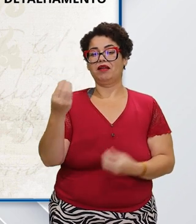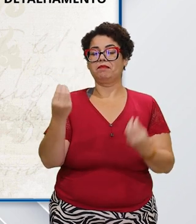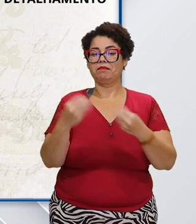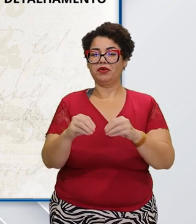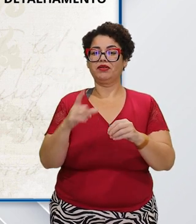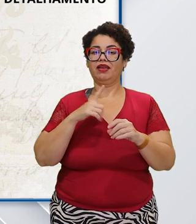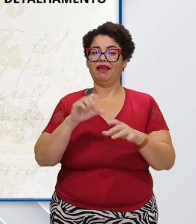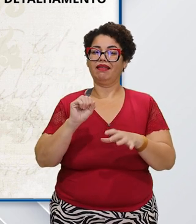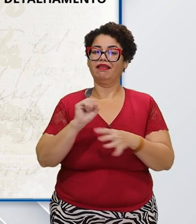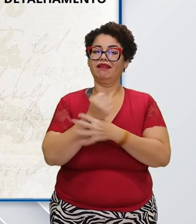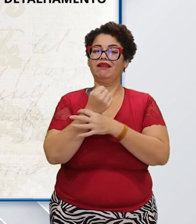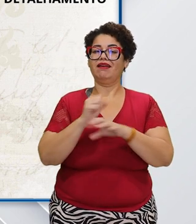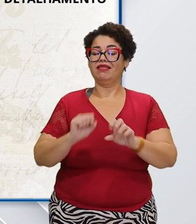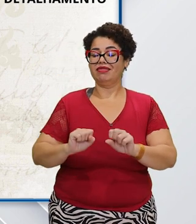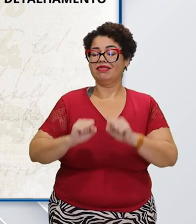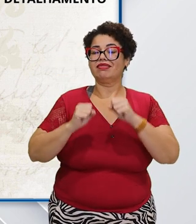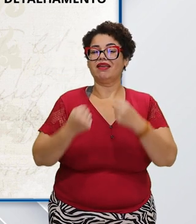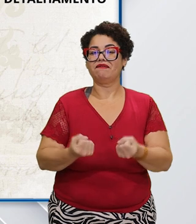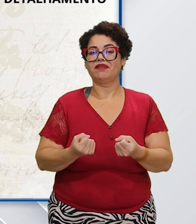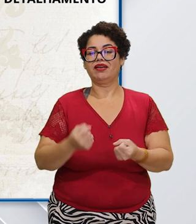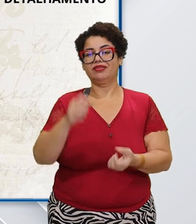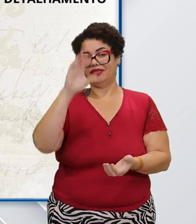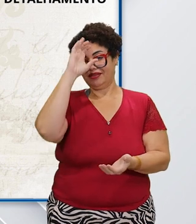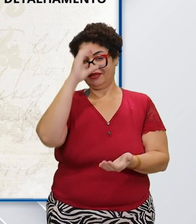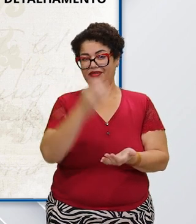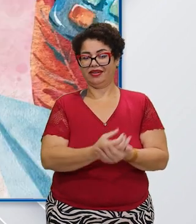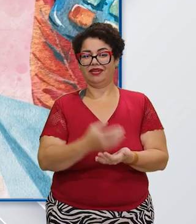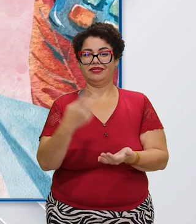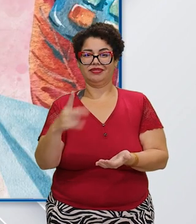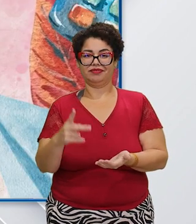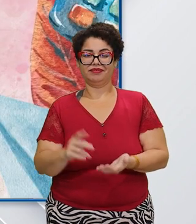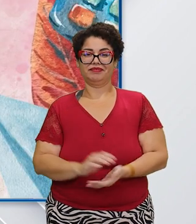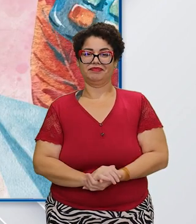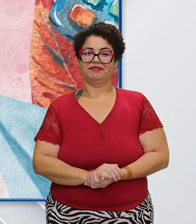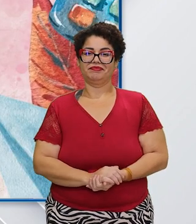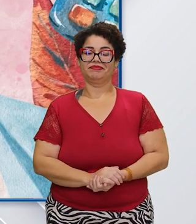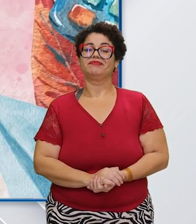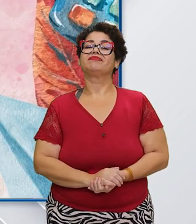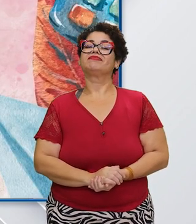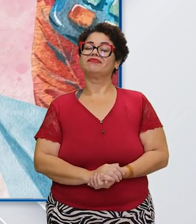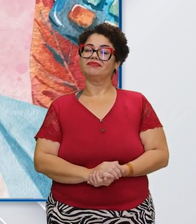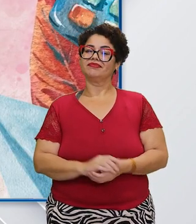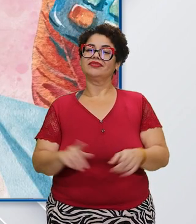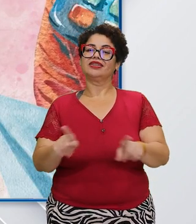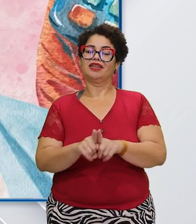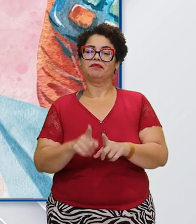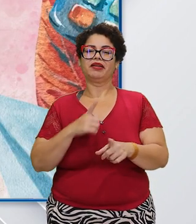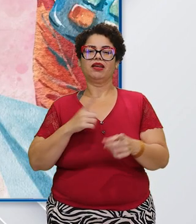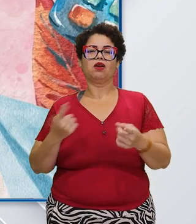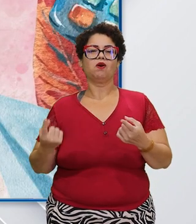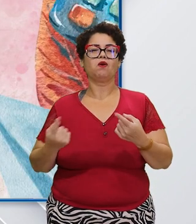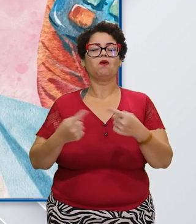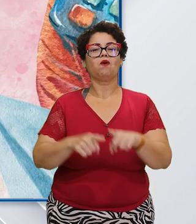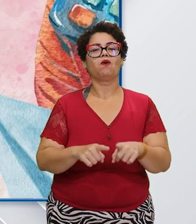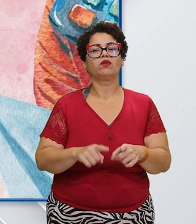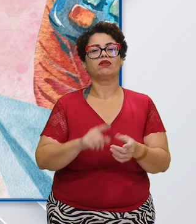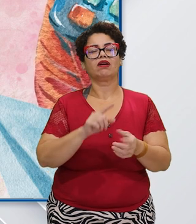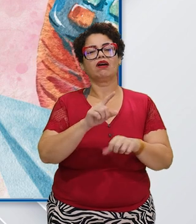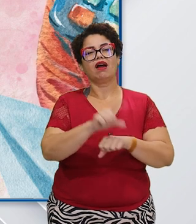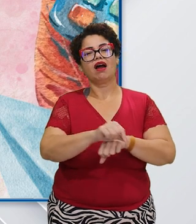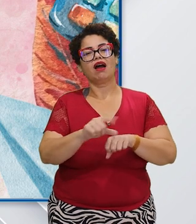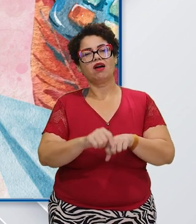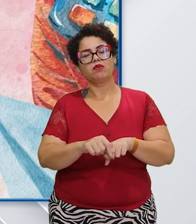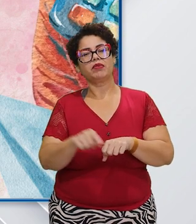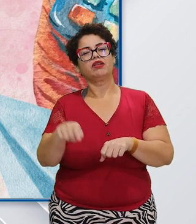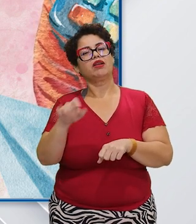ele traz para defender a sua tese Além disso nós temos o contraargumento o